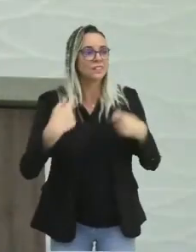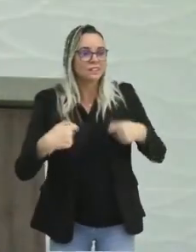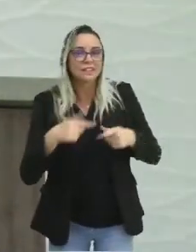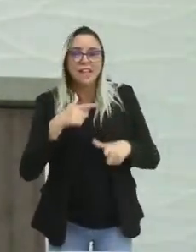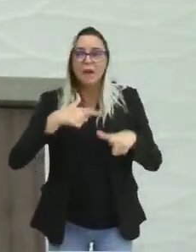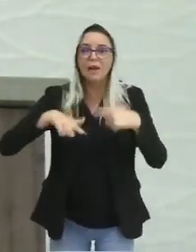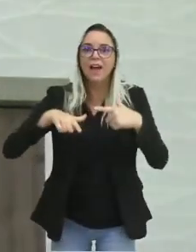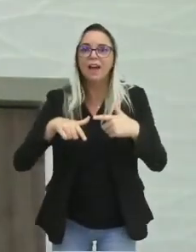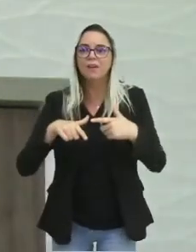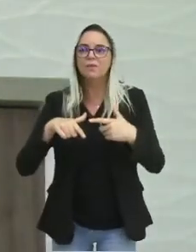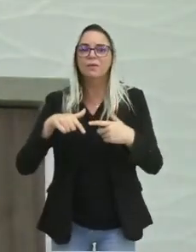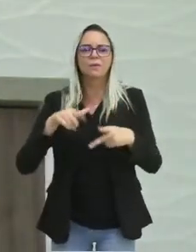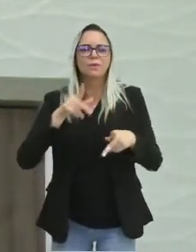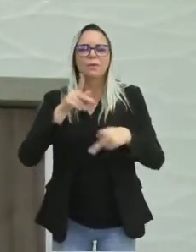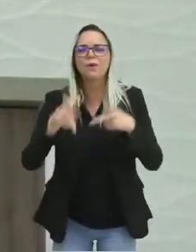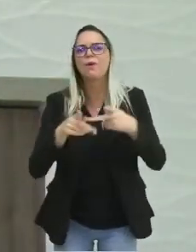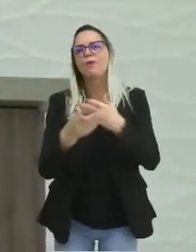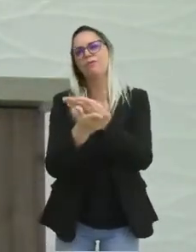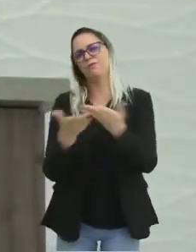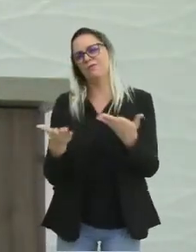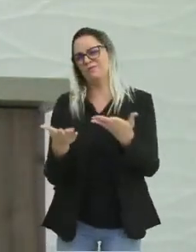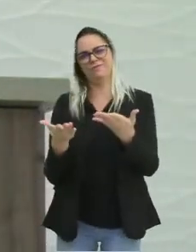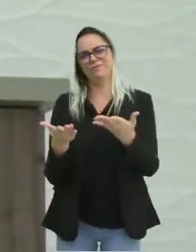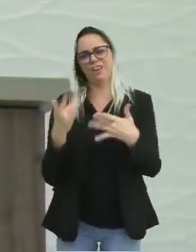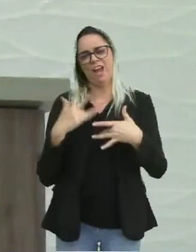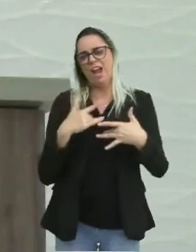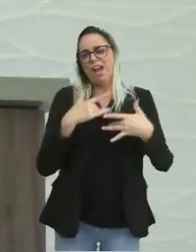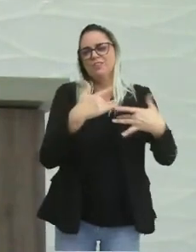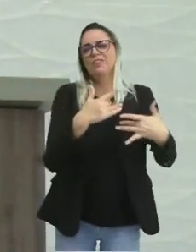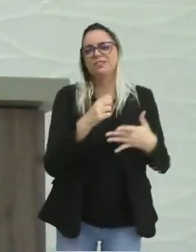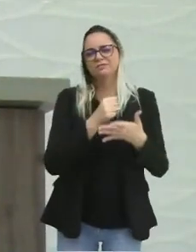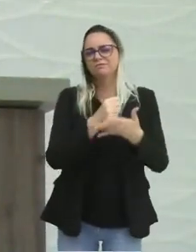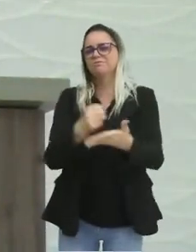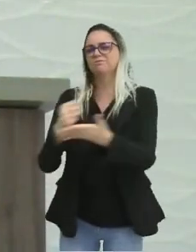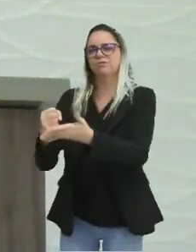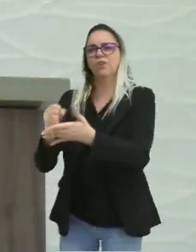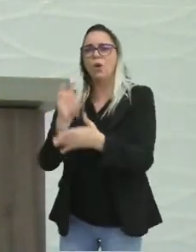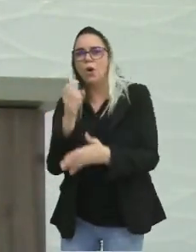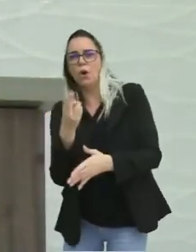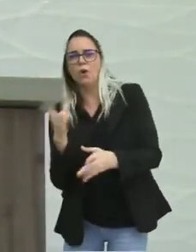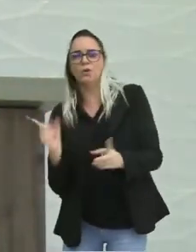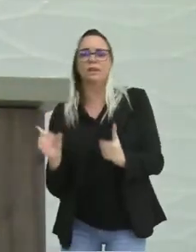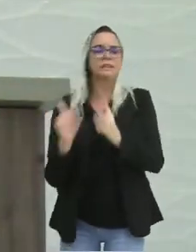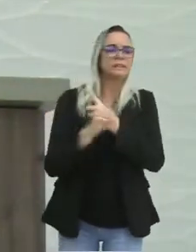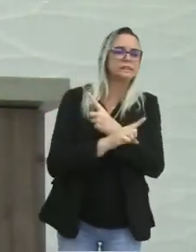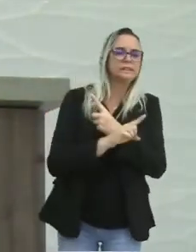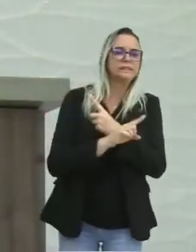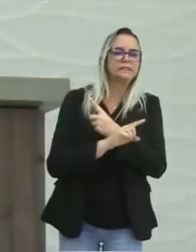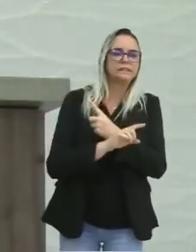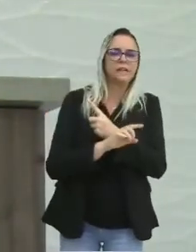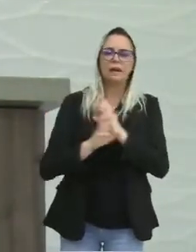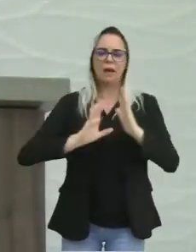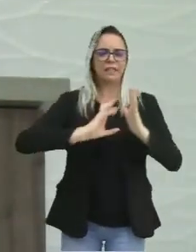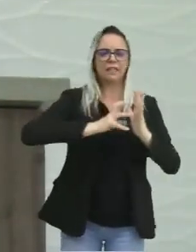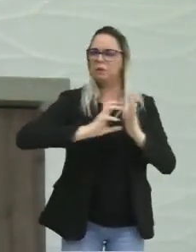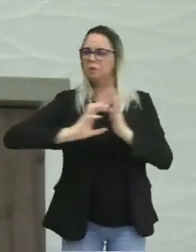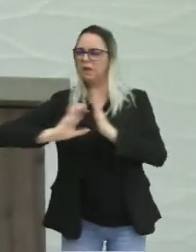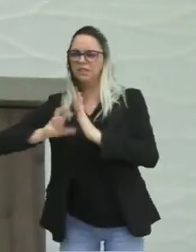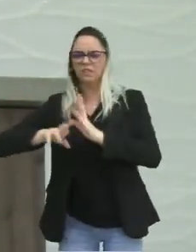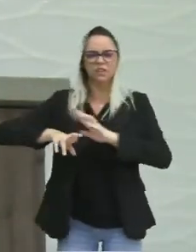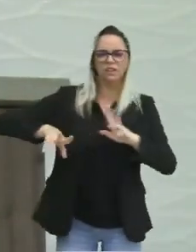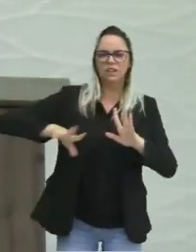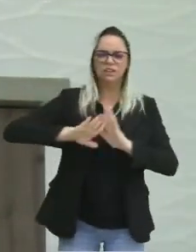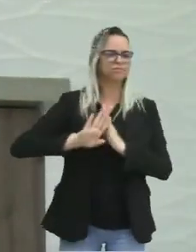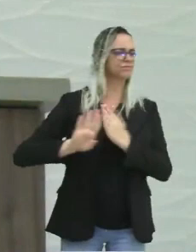povo. A gente não tem que ser perseguidor, nem de situação, nem de oposição. A gente tem que estar aqui